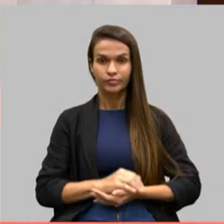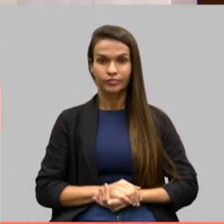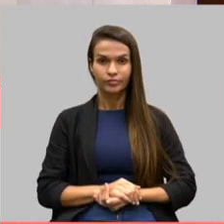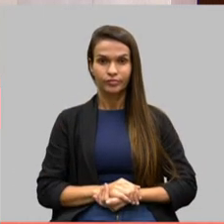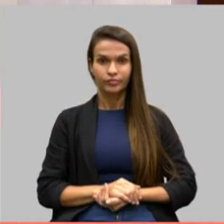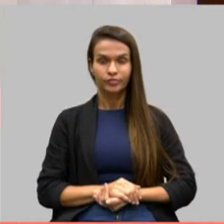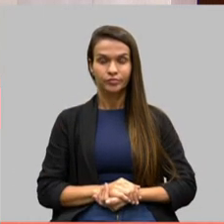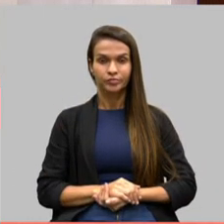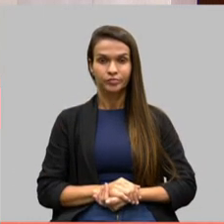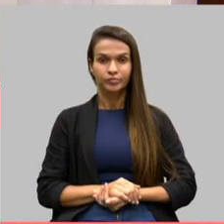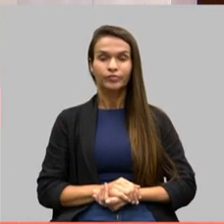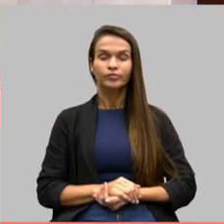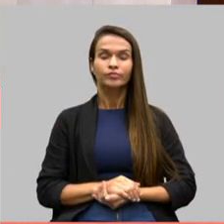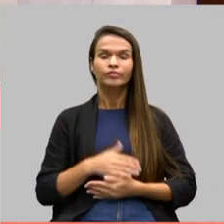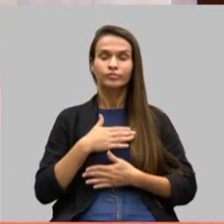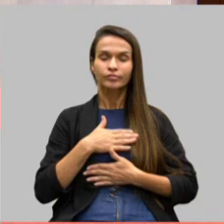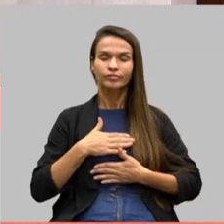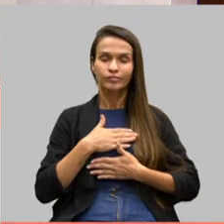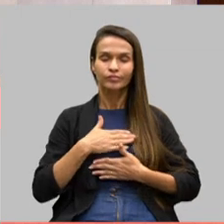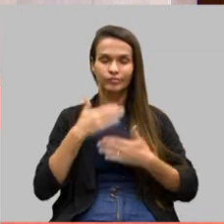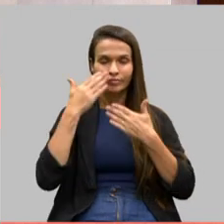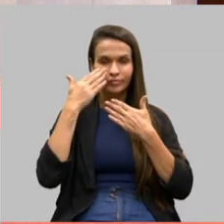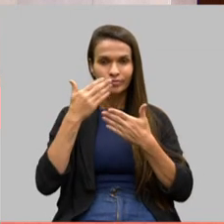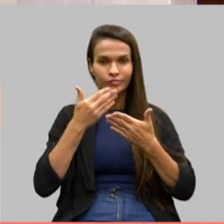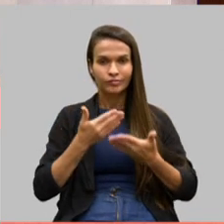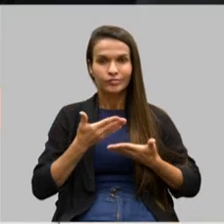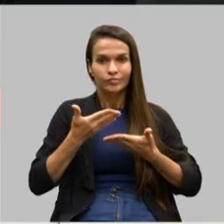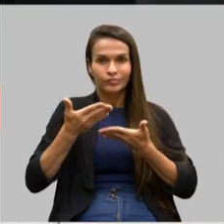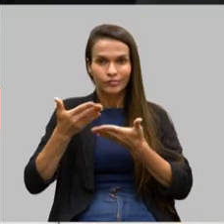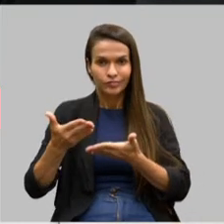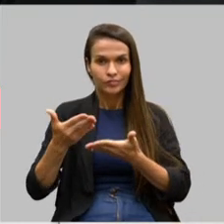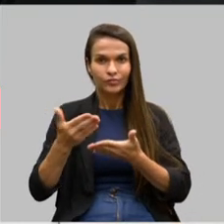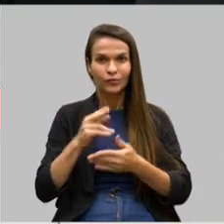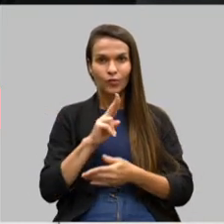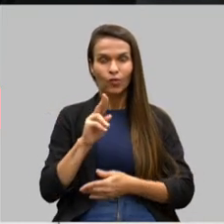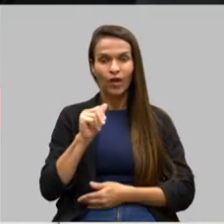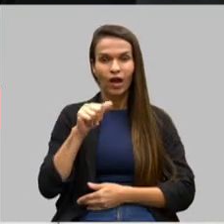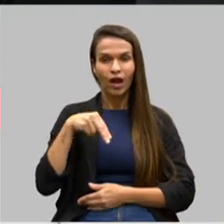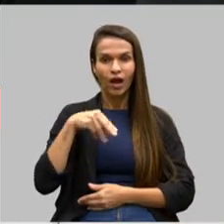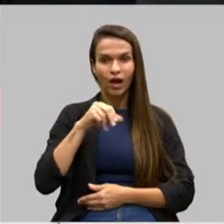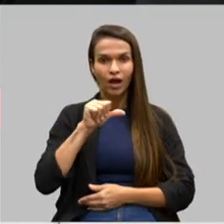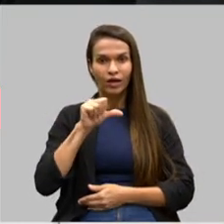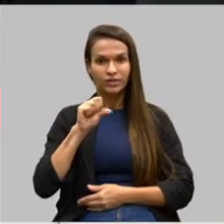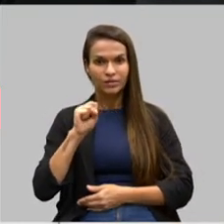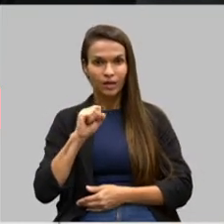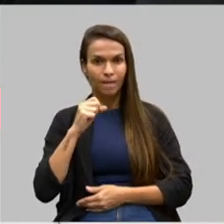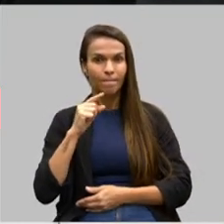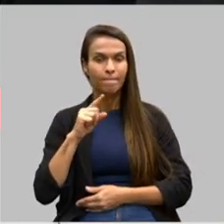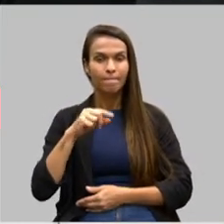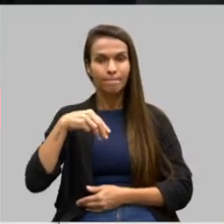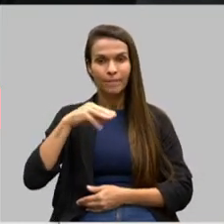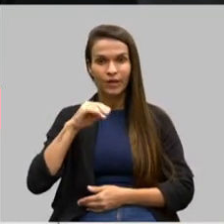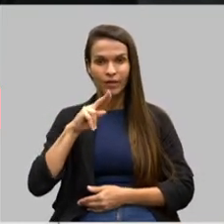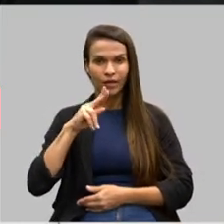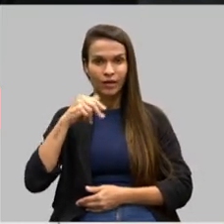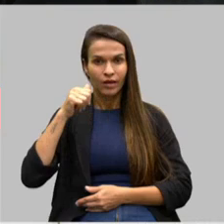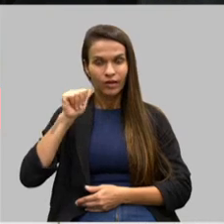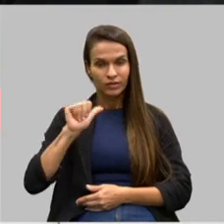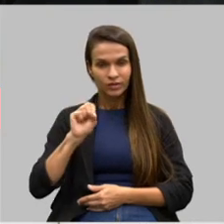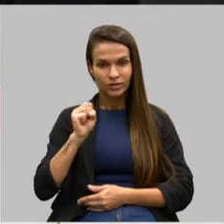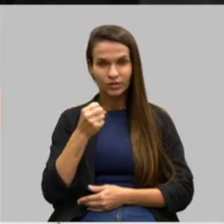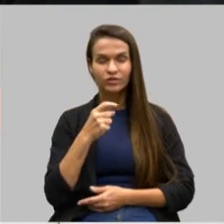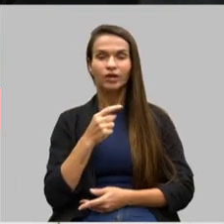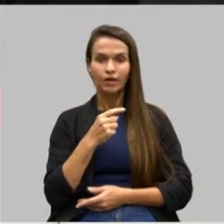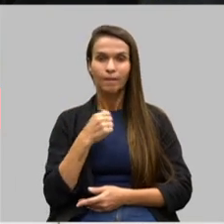Eu gostaria de agradecer pelo convite, em nome da ASA Minas. Para a gente é muito importante estar nessa construção aqui junto